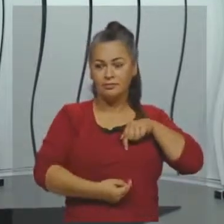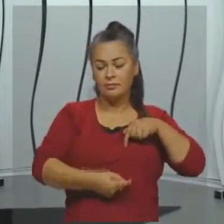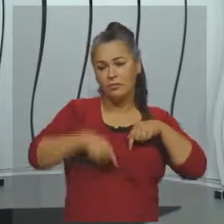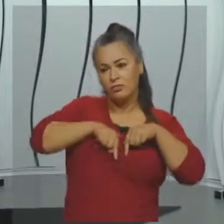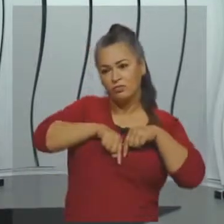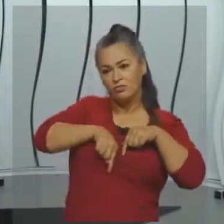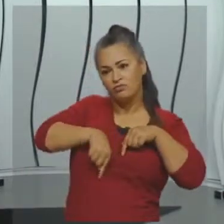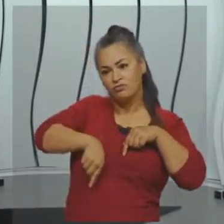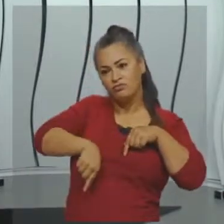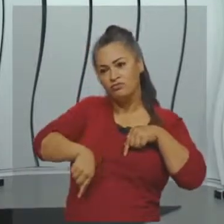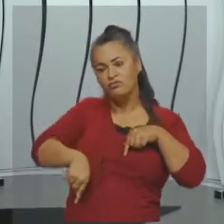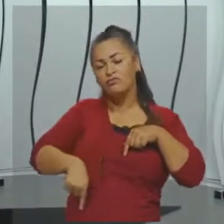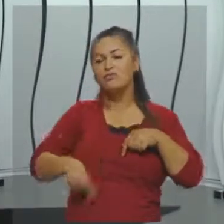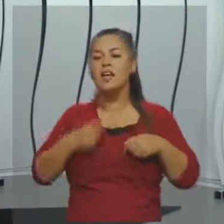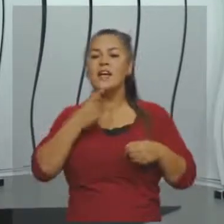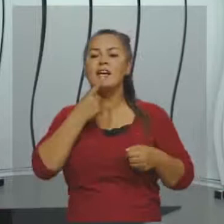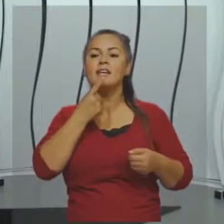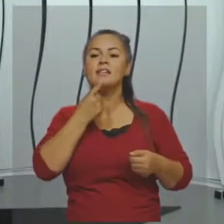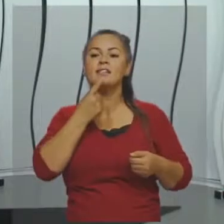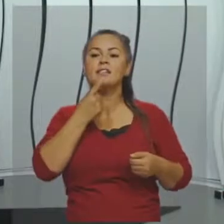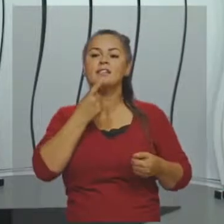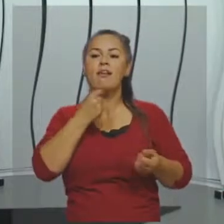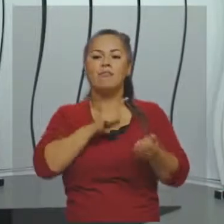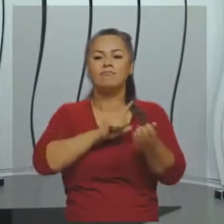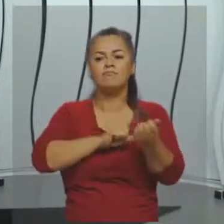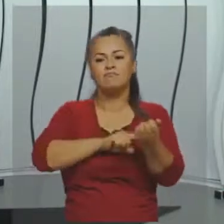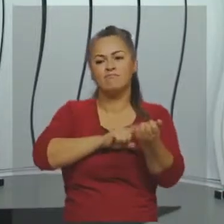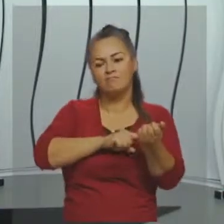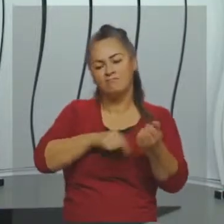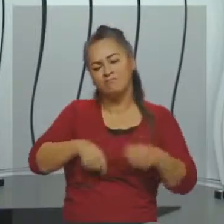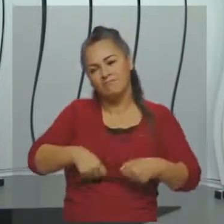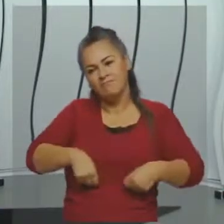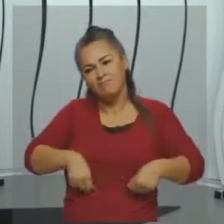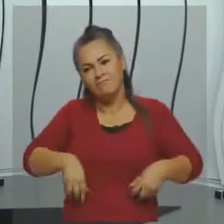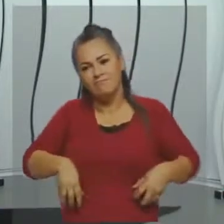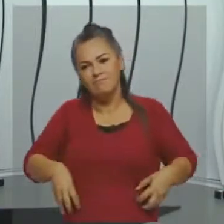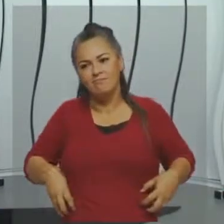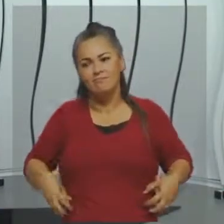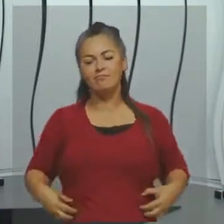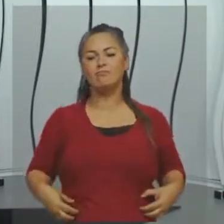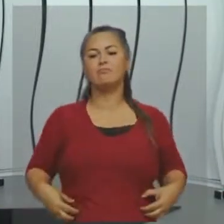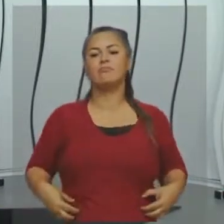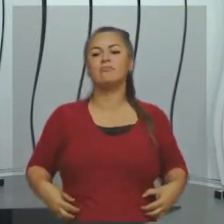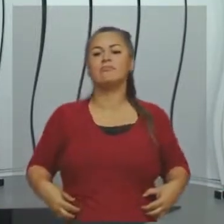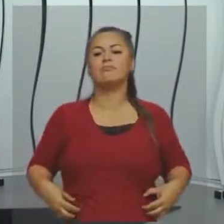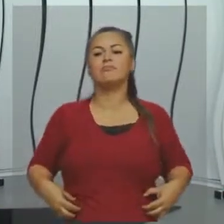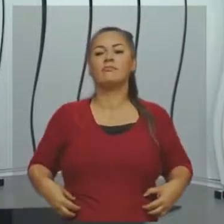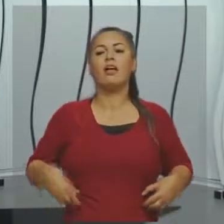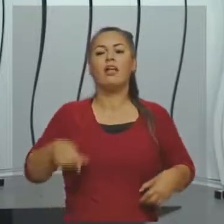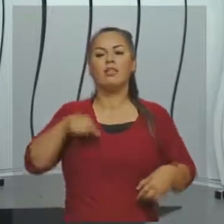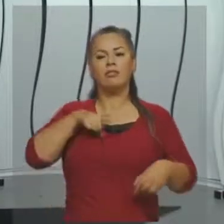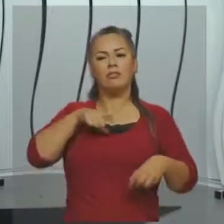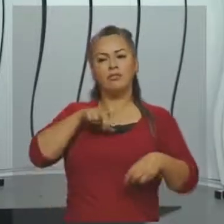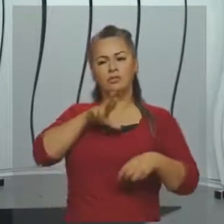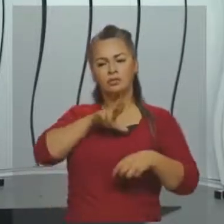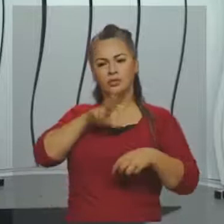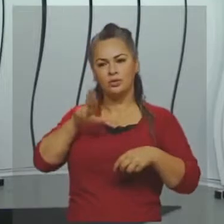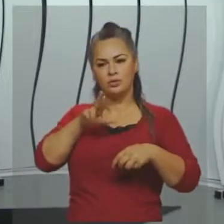cápsulas renais ainda você vai ter uma ramificação dando origem a um aparato que chama glomérulo